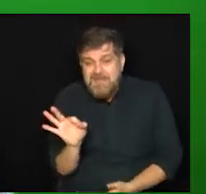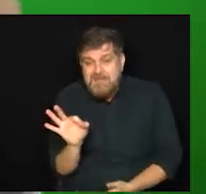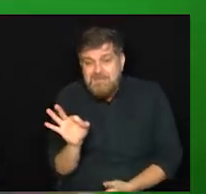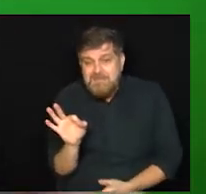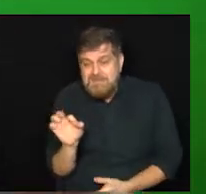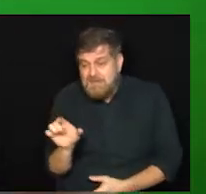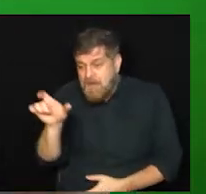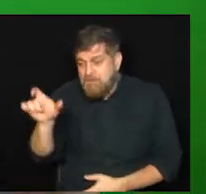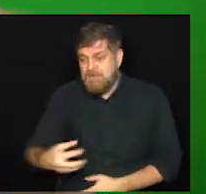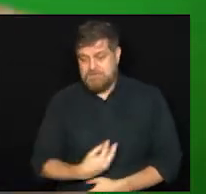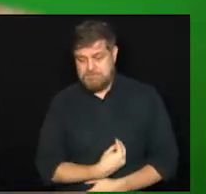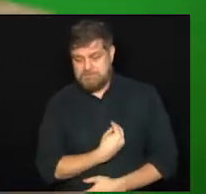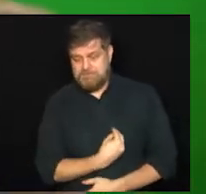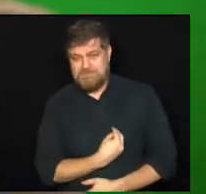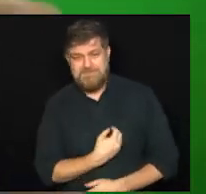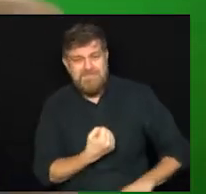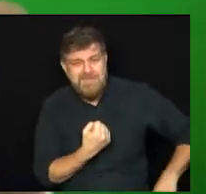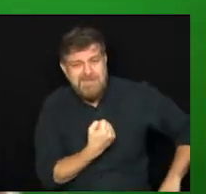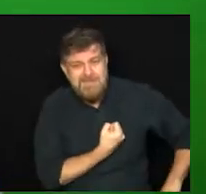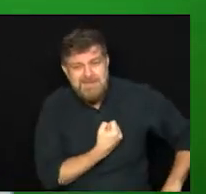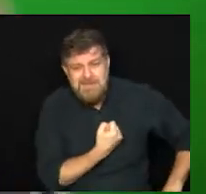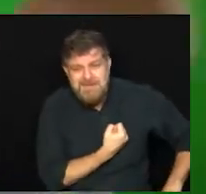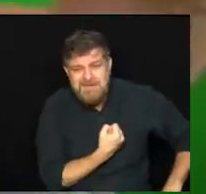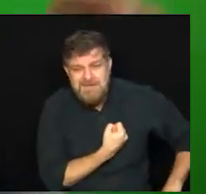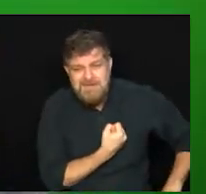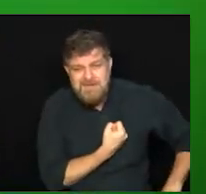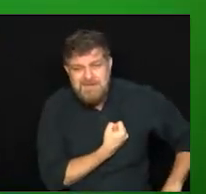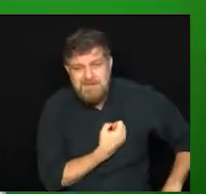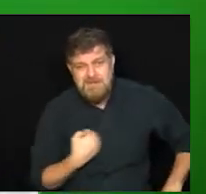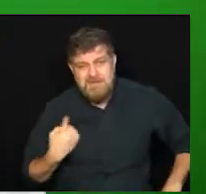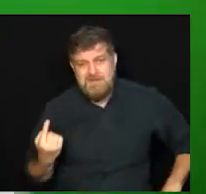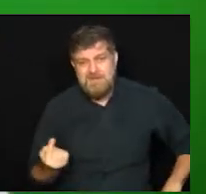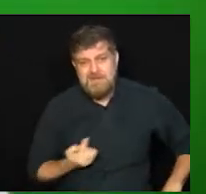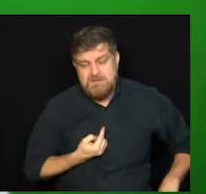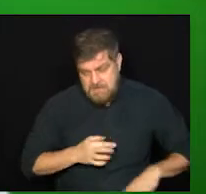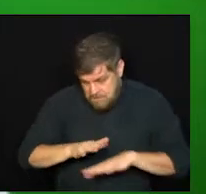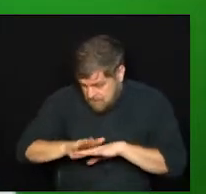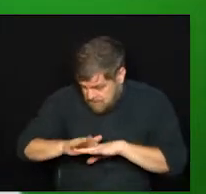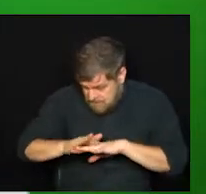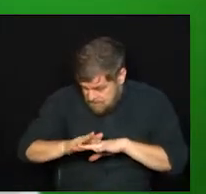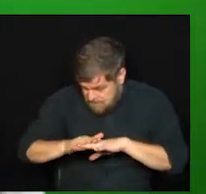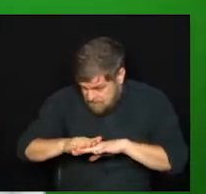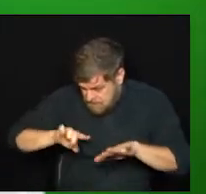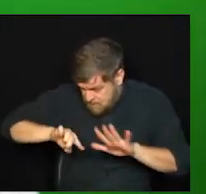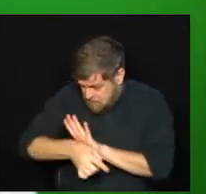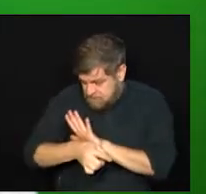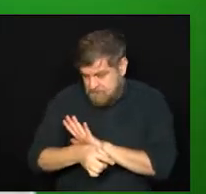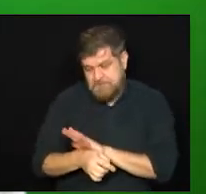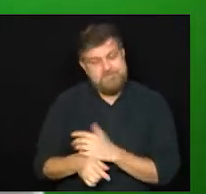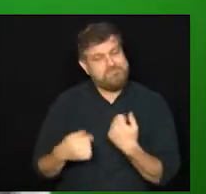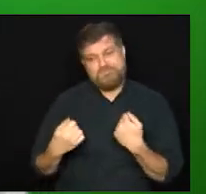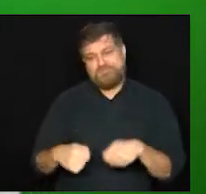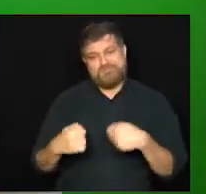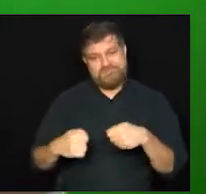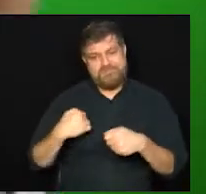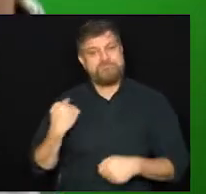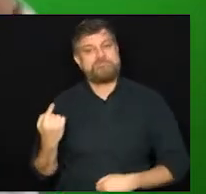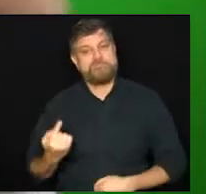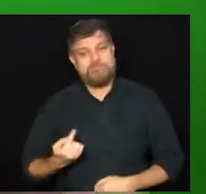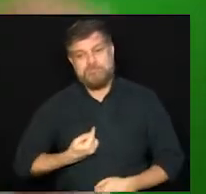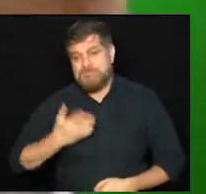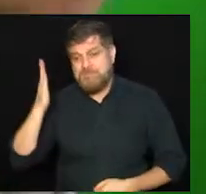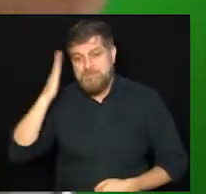Esse número, não precisamos de nenhuma matemática aqui, de nenhum especialista para dizer,